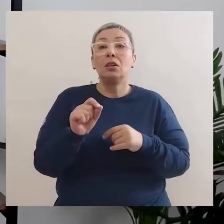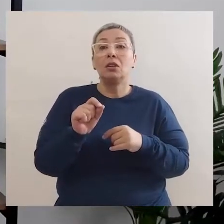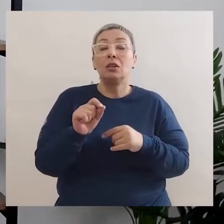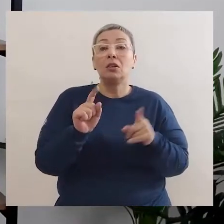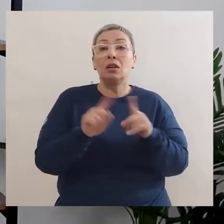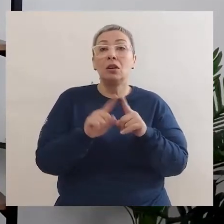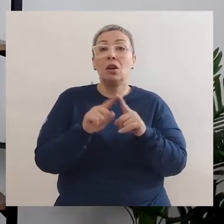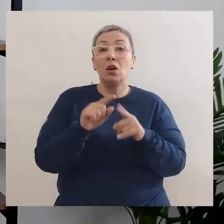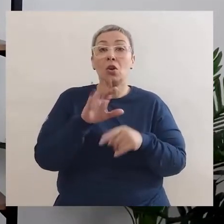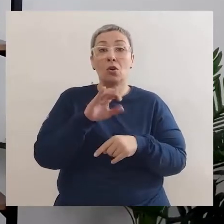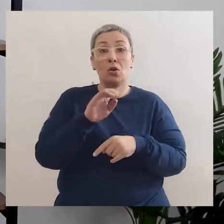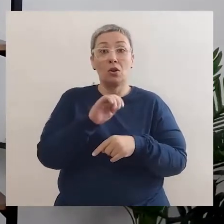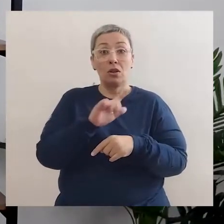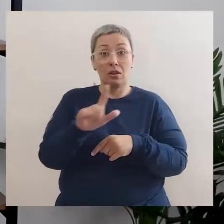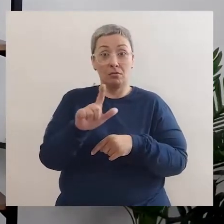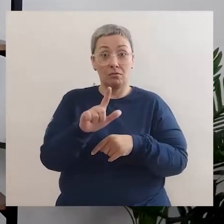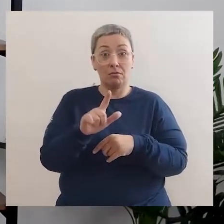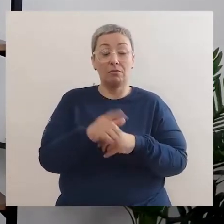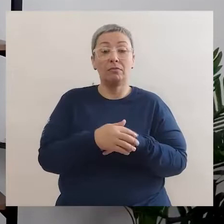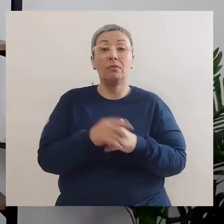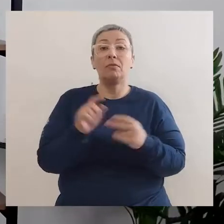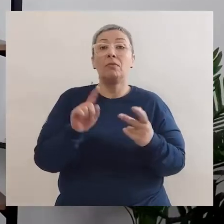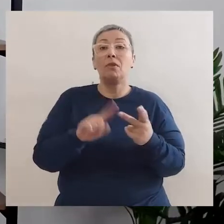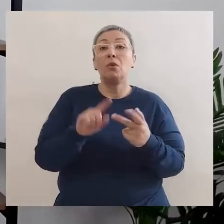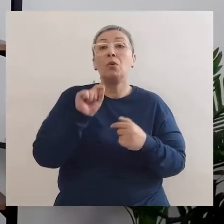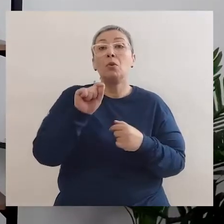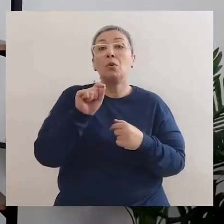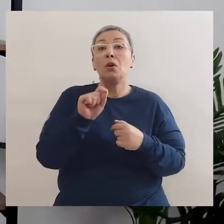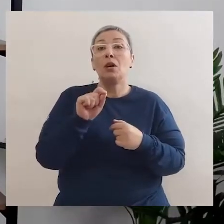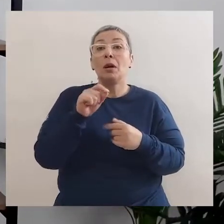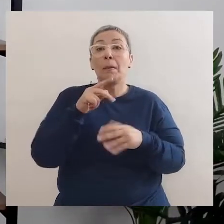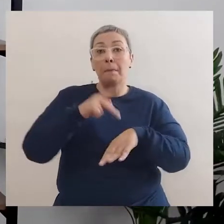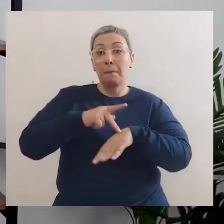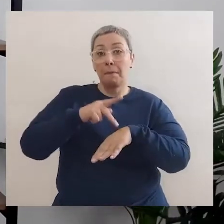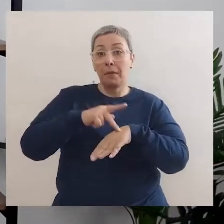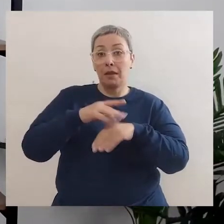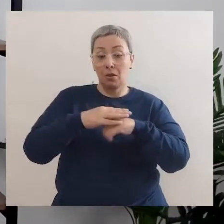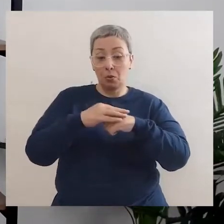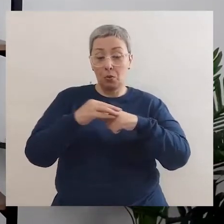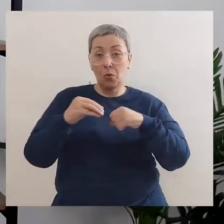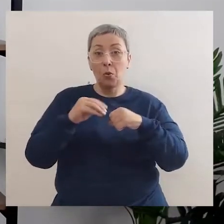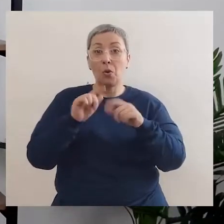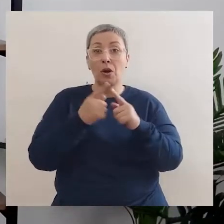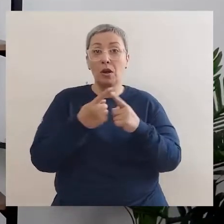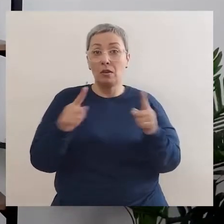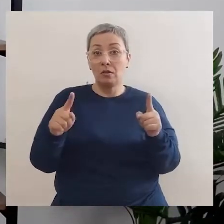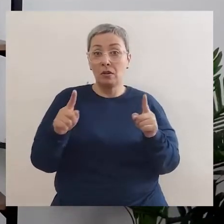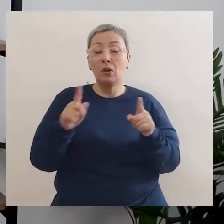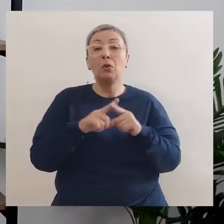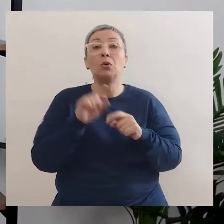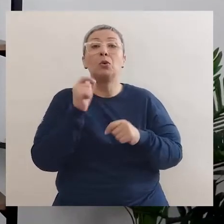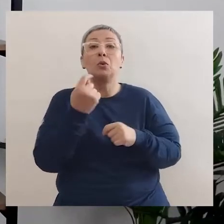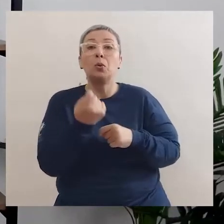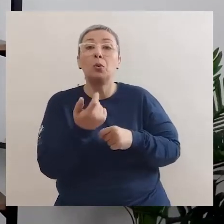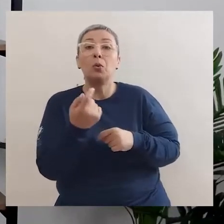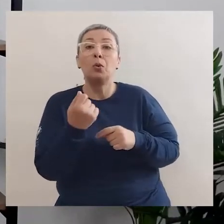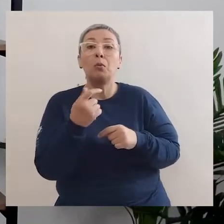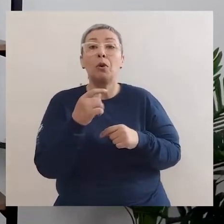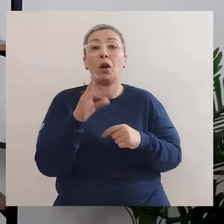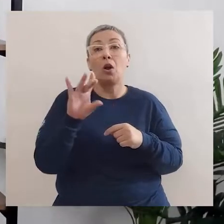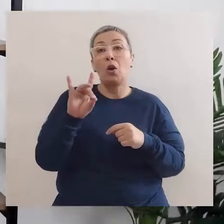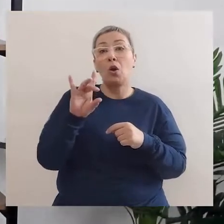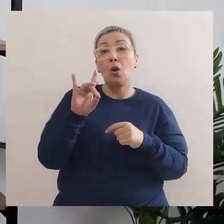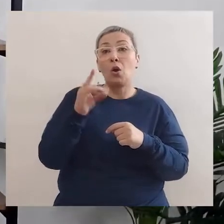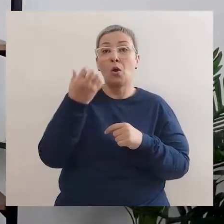de carvão, tá? E um pouquinho de cola branca, né? Que a gente tem na escola, por exemplo, tem em casa,